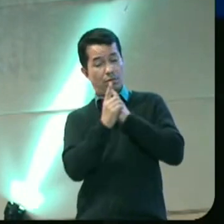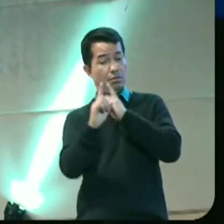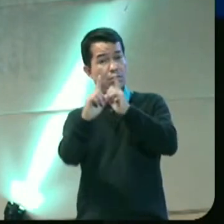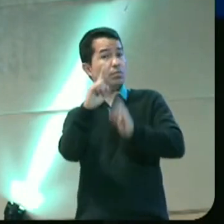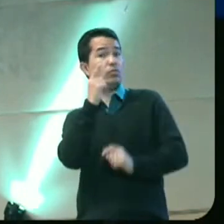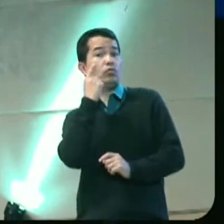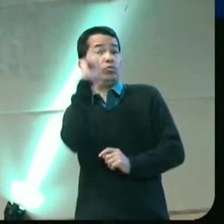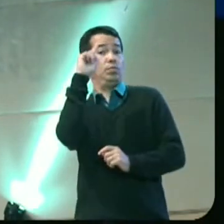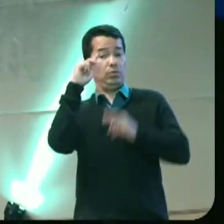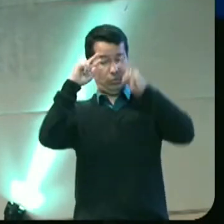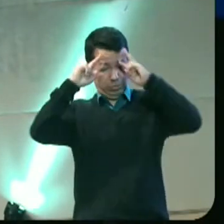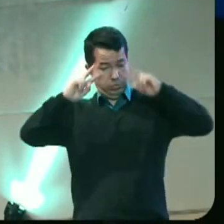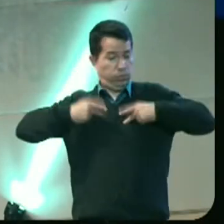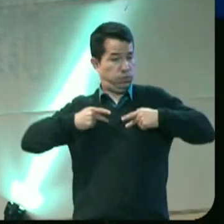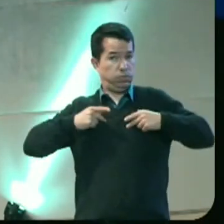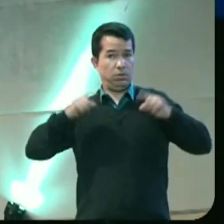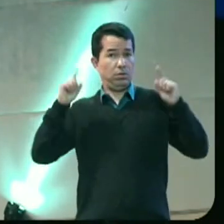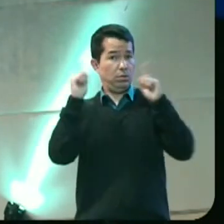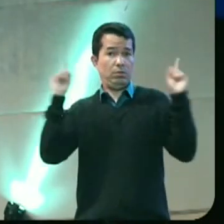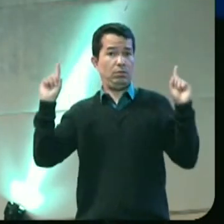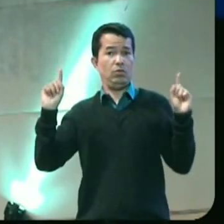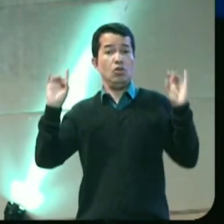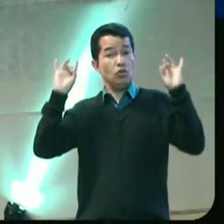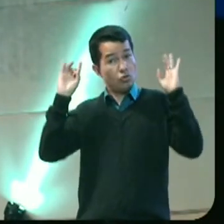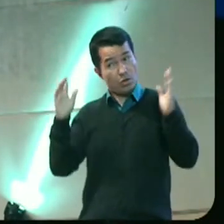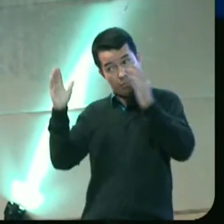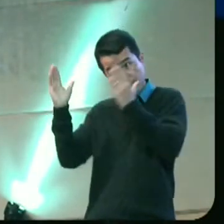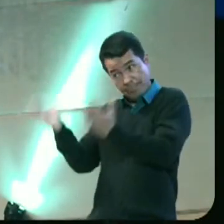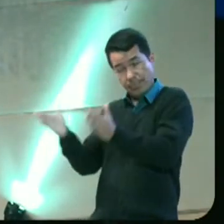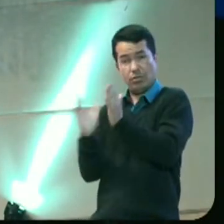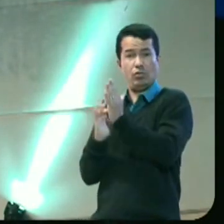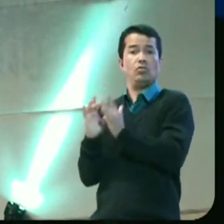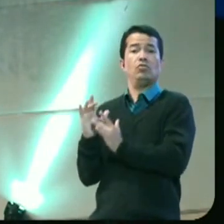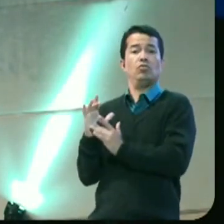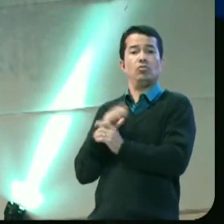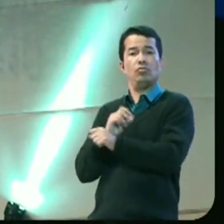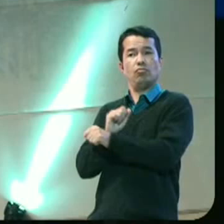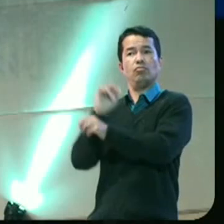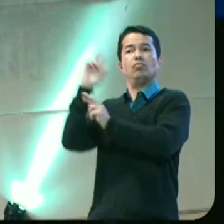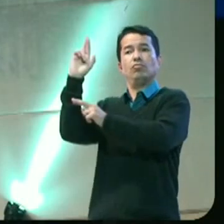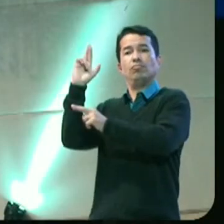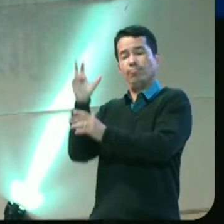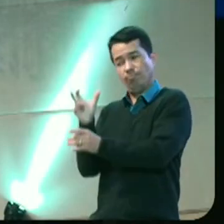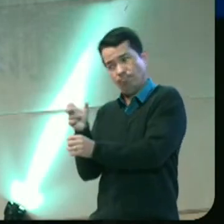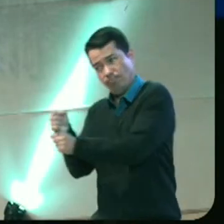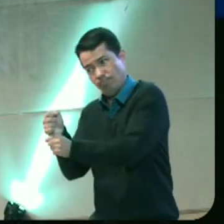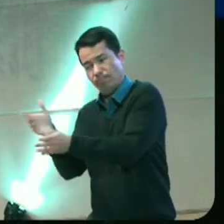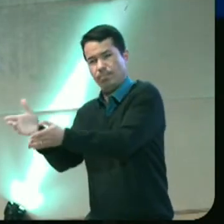Naquela hora eles perceberam que só em Jesus havia esperança para aquela situação.